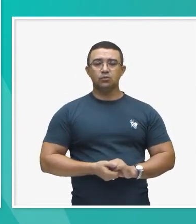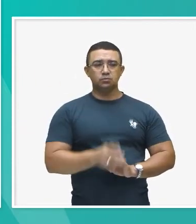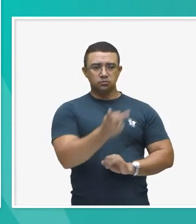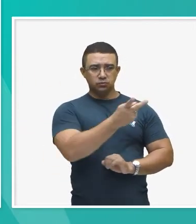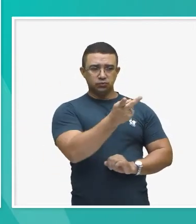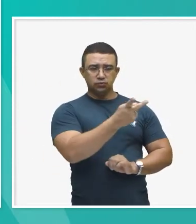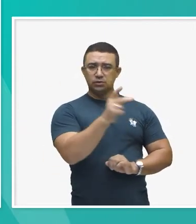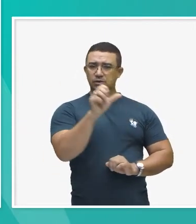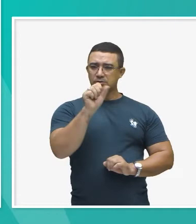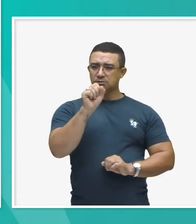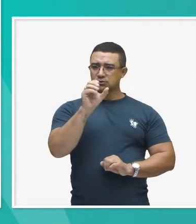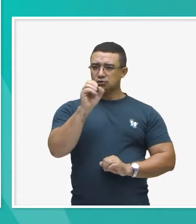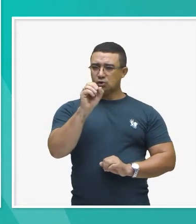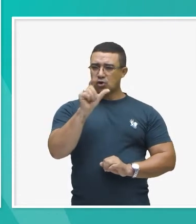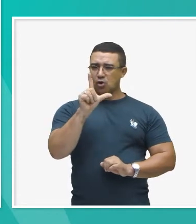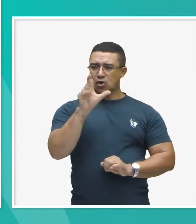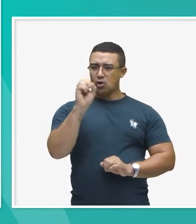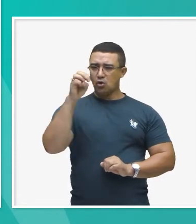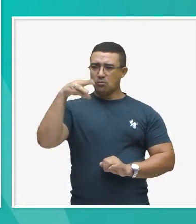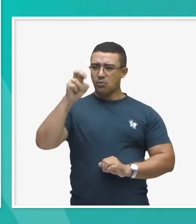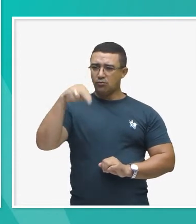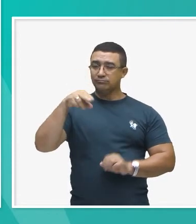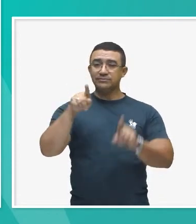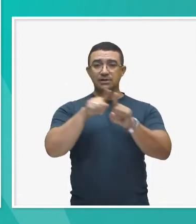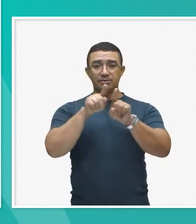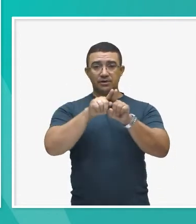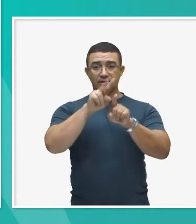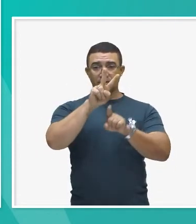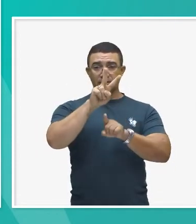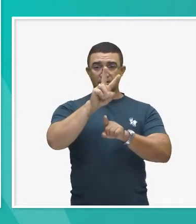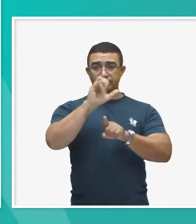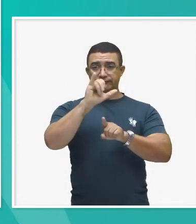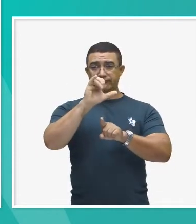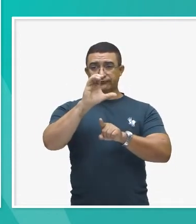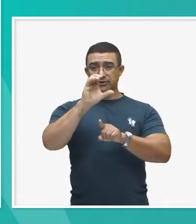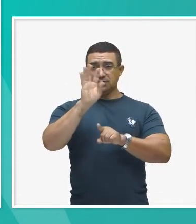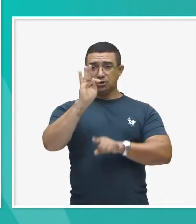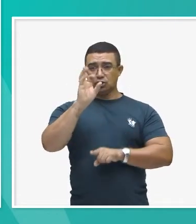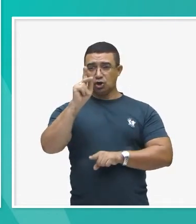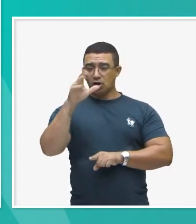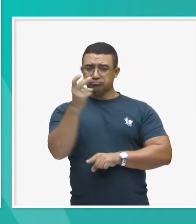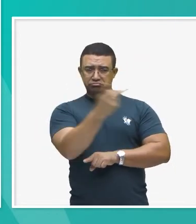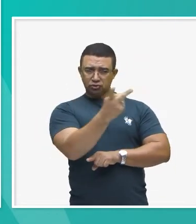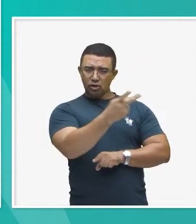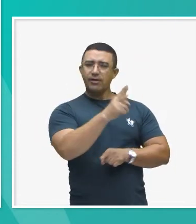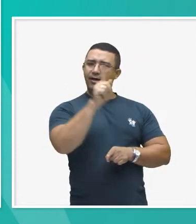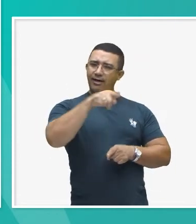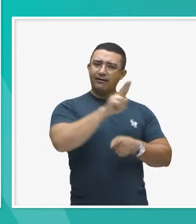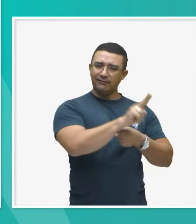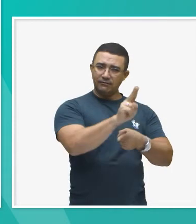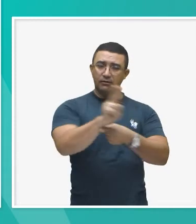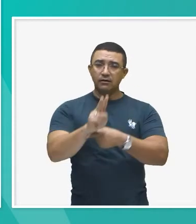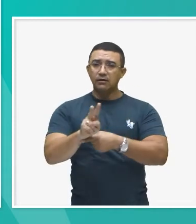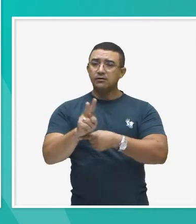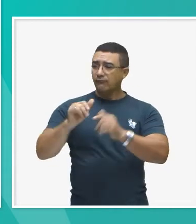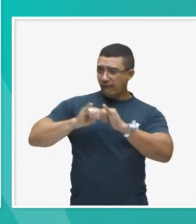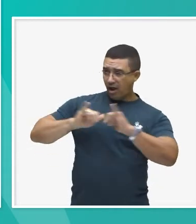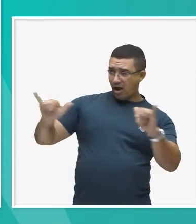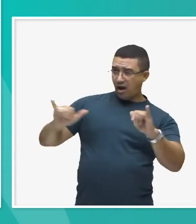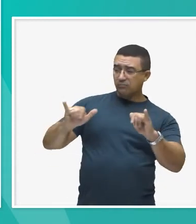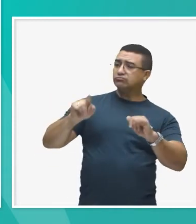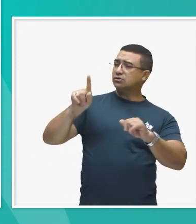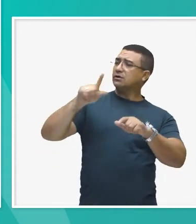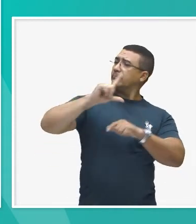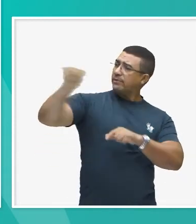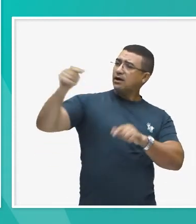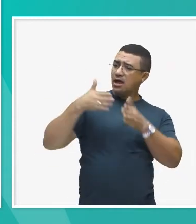são ambientalistas, estão dizendo para aqueles pescadores ali que eles têm que deixar aquela região. Estão alertando eles, estão